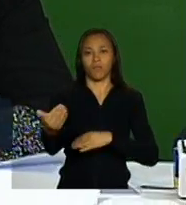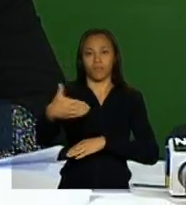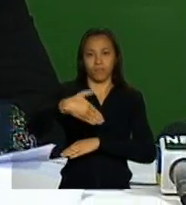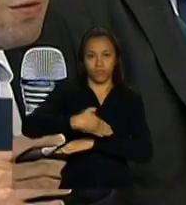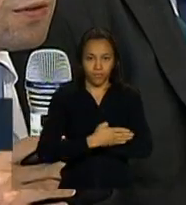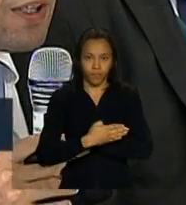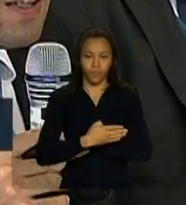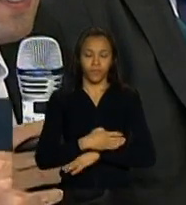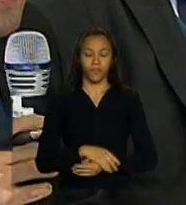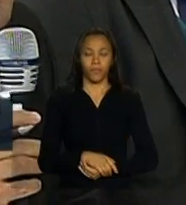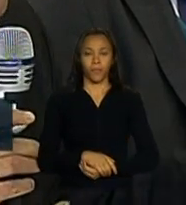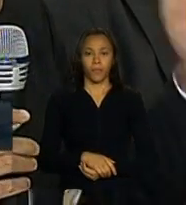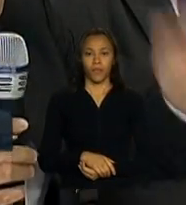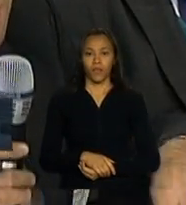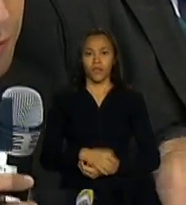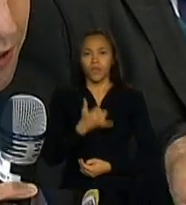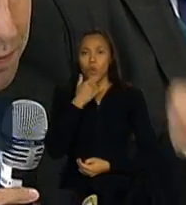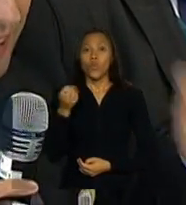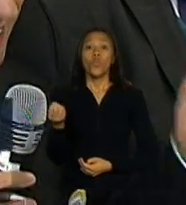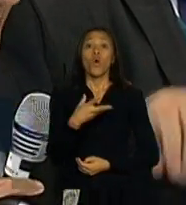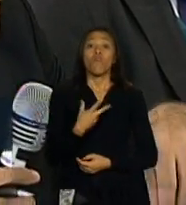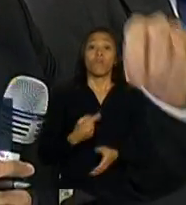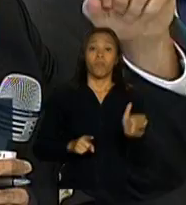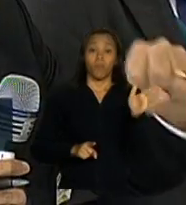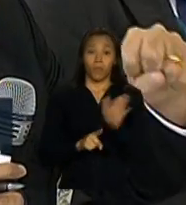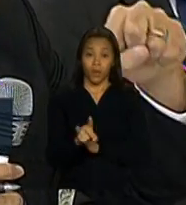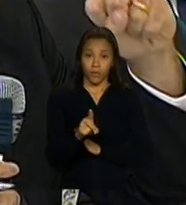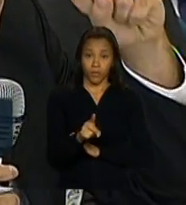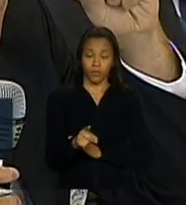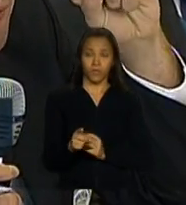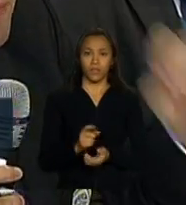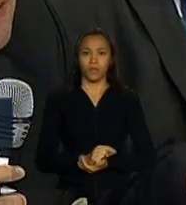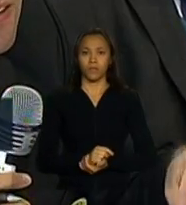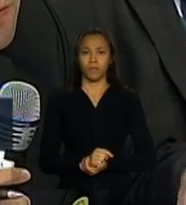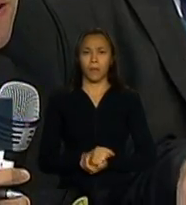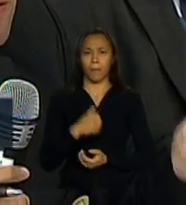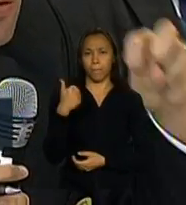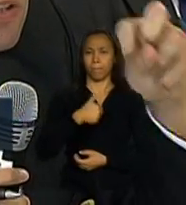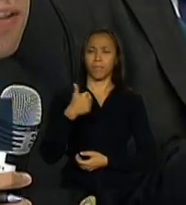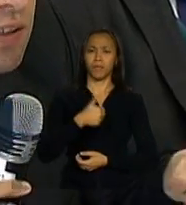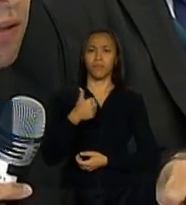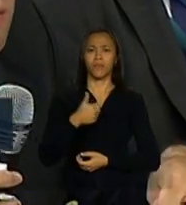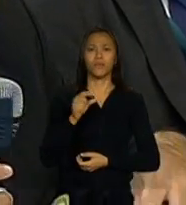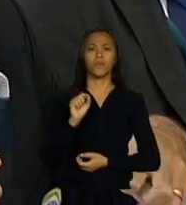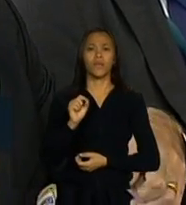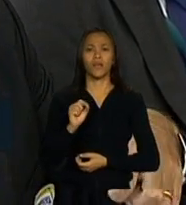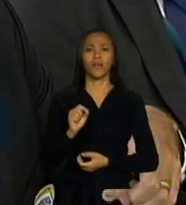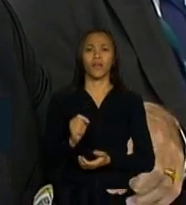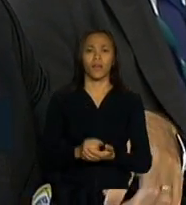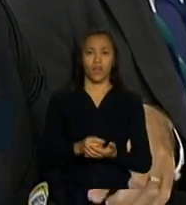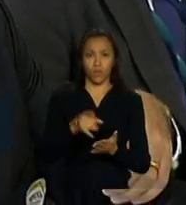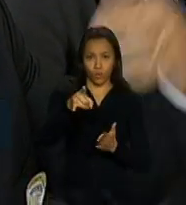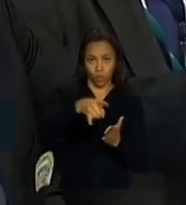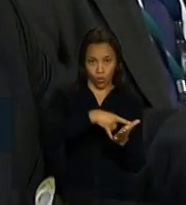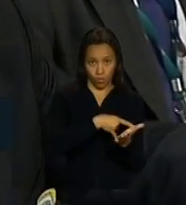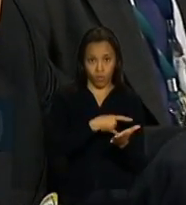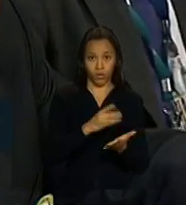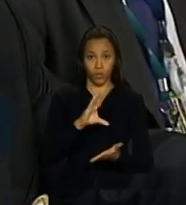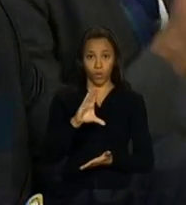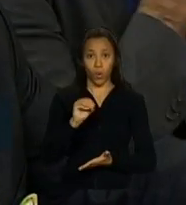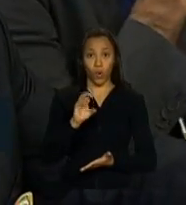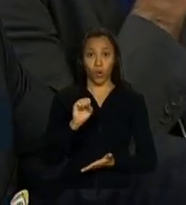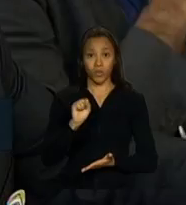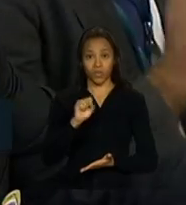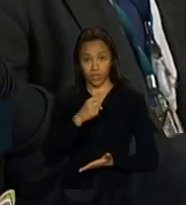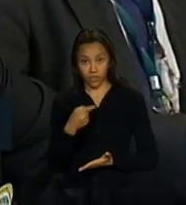Desculpe, uma nova pergunta, dividida em duas partes. Assim, a primeira diz respeito à concessão do porto antigo de